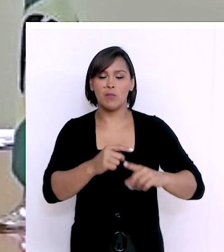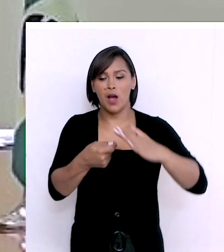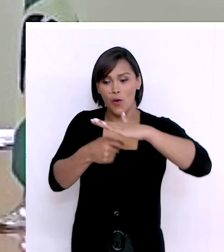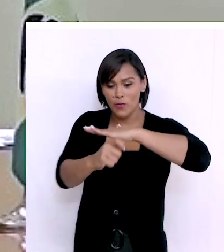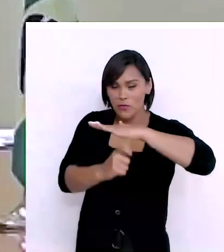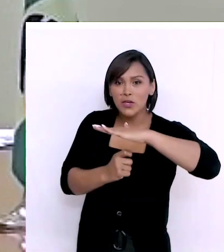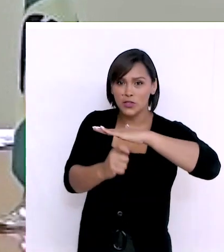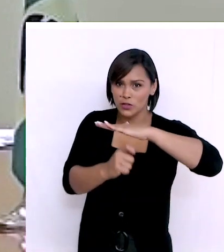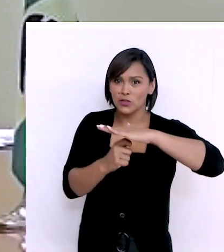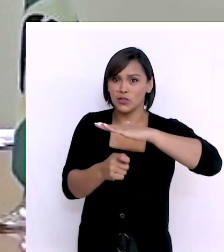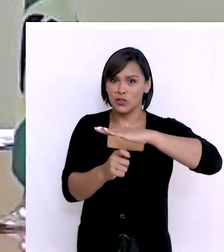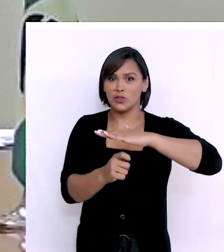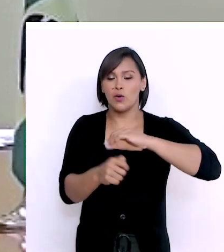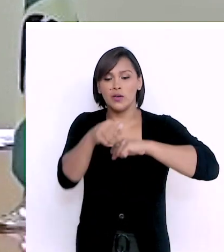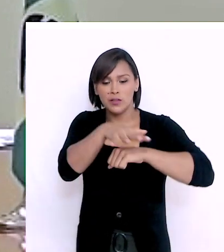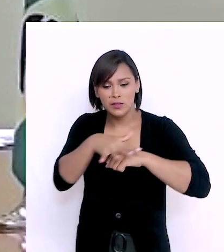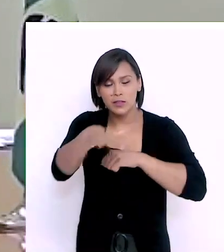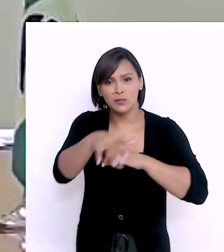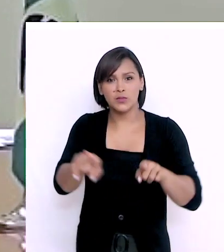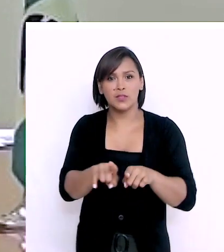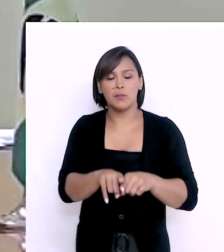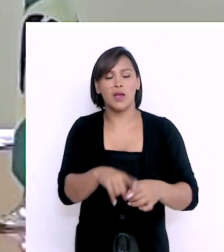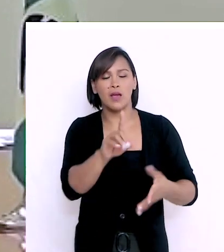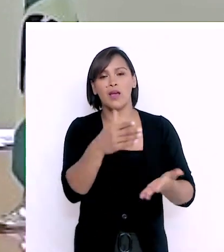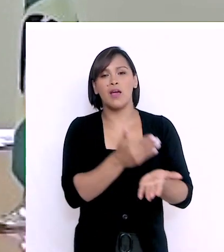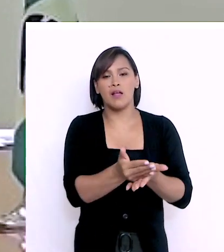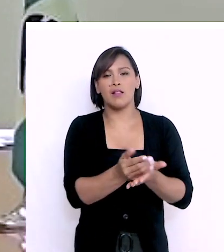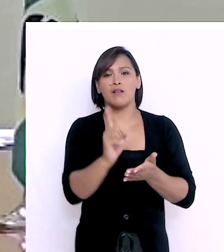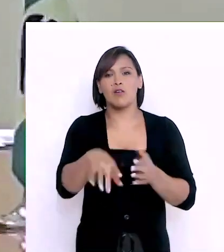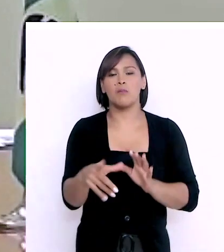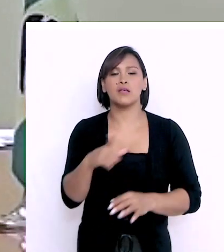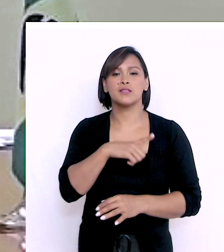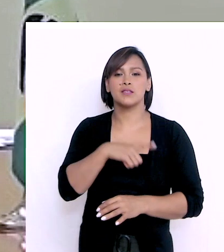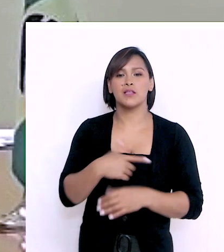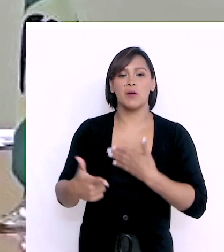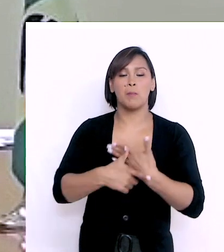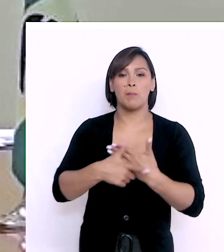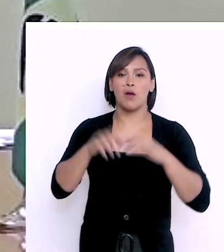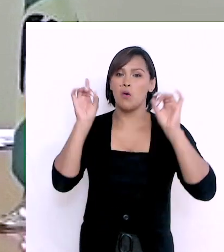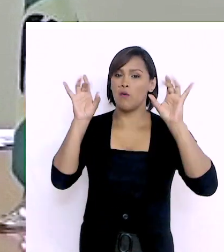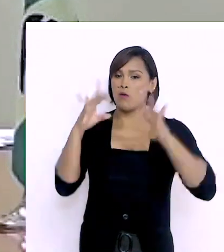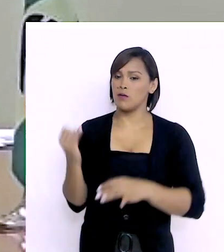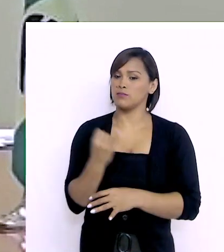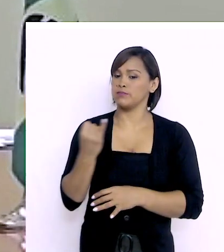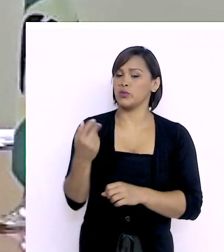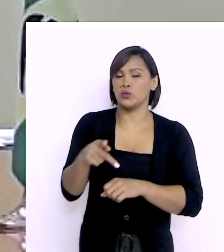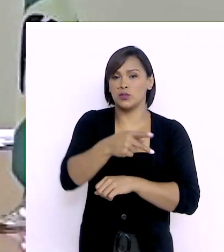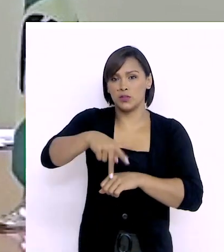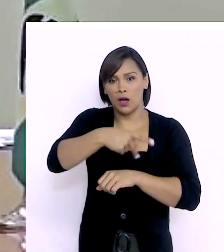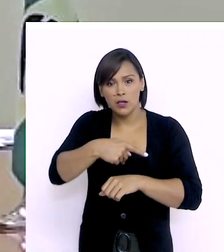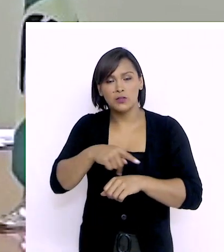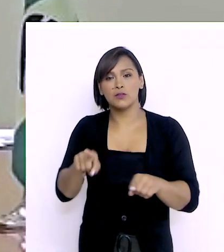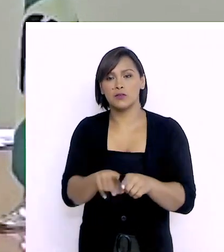investidor no exterior. E ela começa a adquirir um papel de destaque em todas as regiões, e uma delas